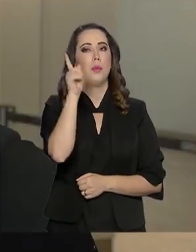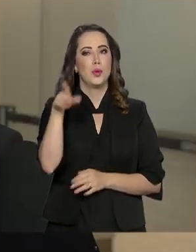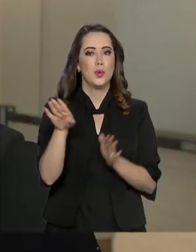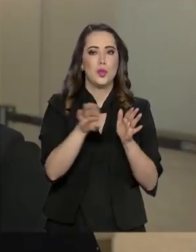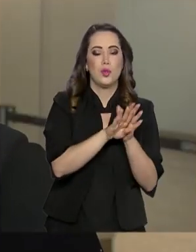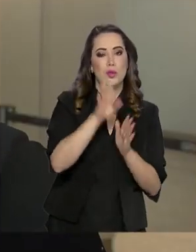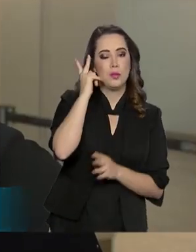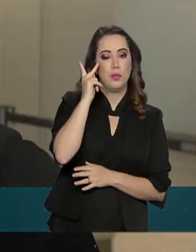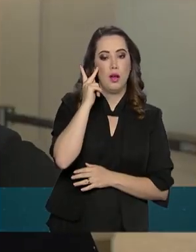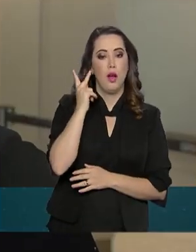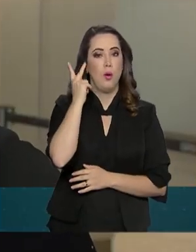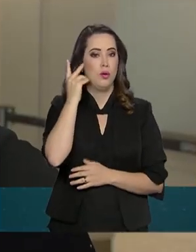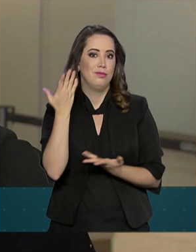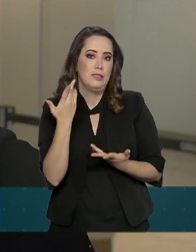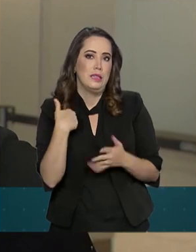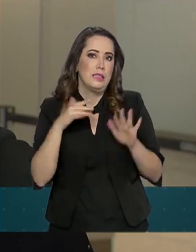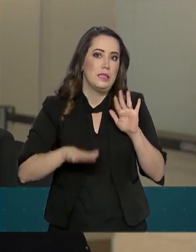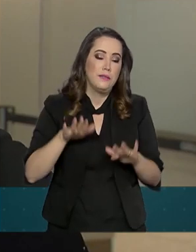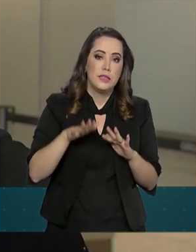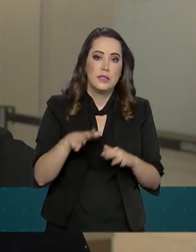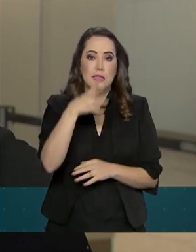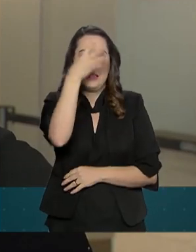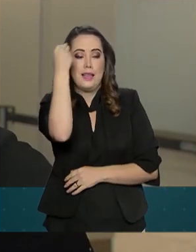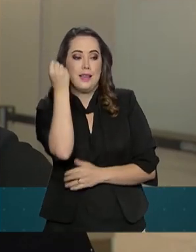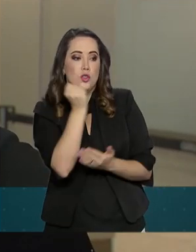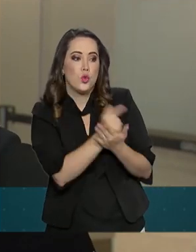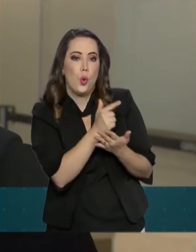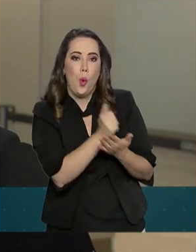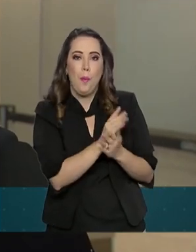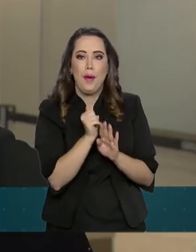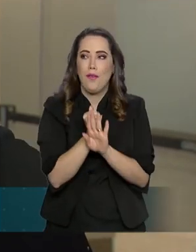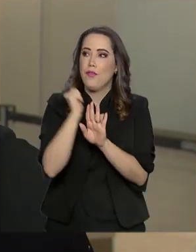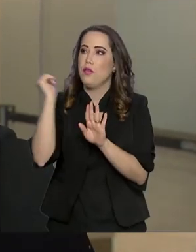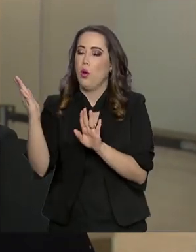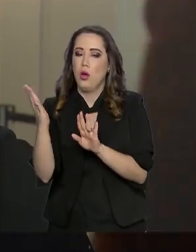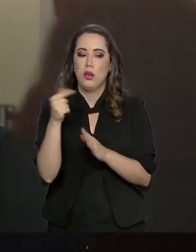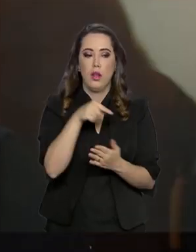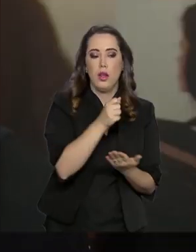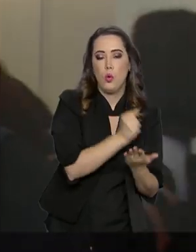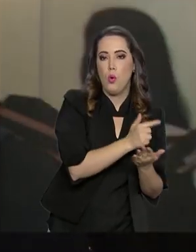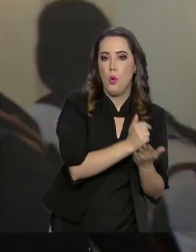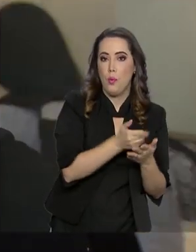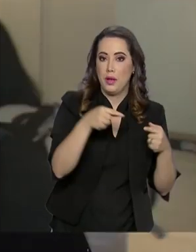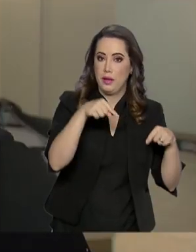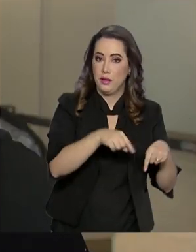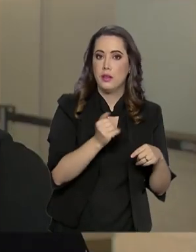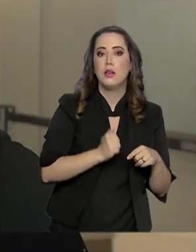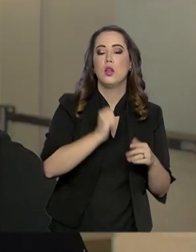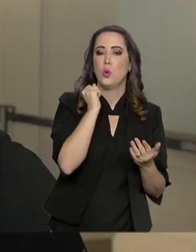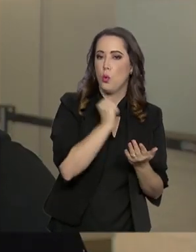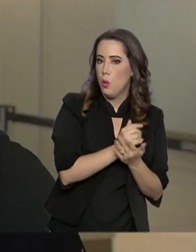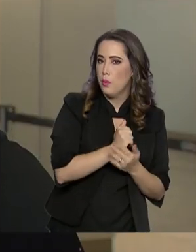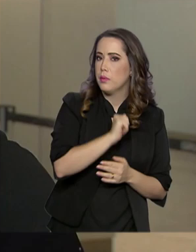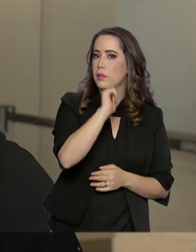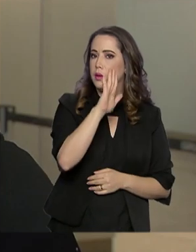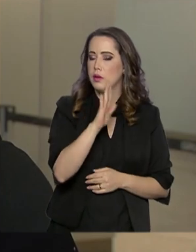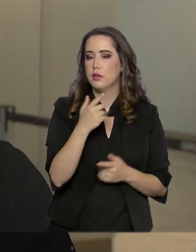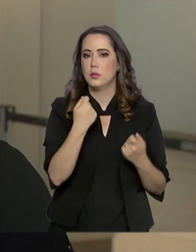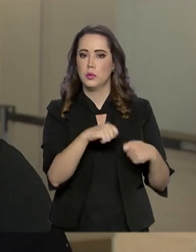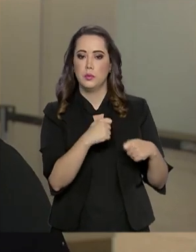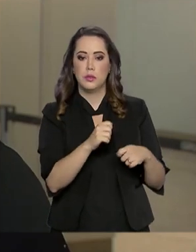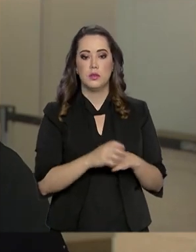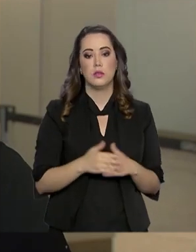esquece de compra alguma coisinha lá fora a gente acaba comprando aqui e levando muito mais mesmo aquele que a gente não